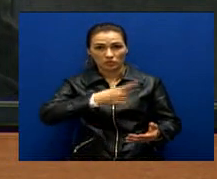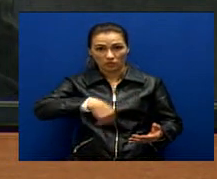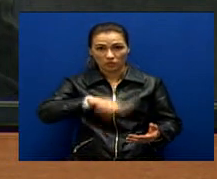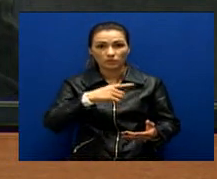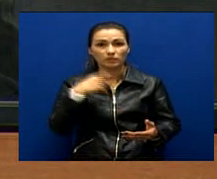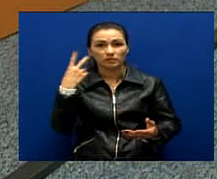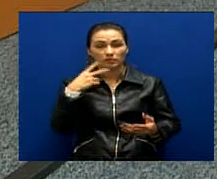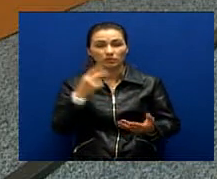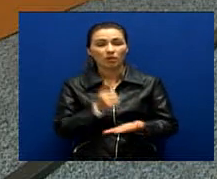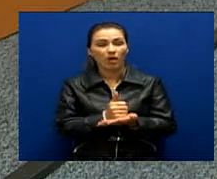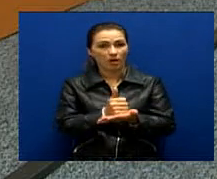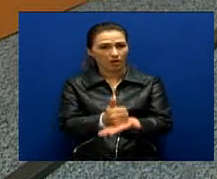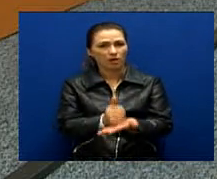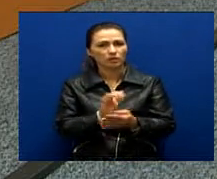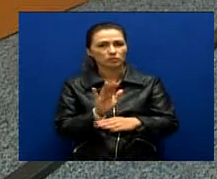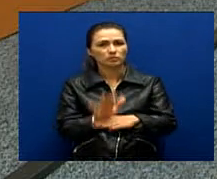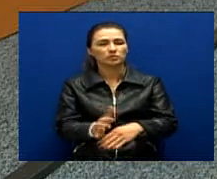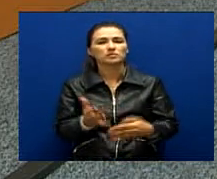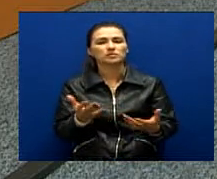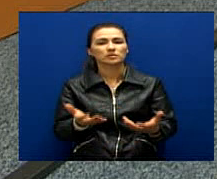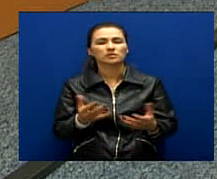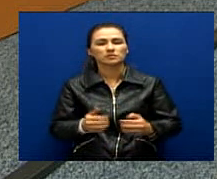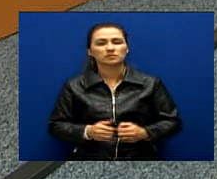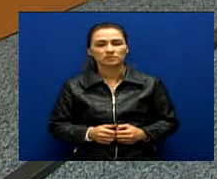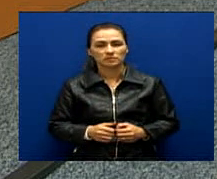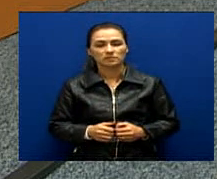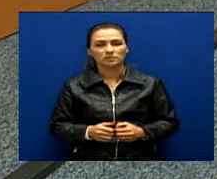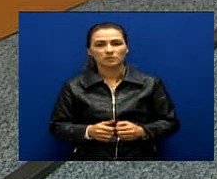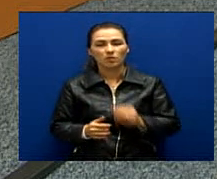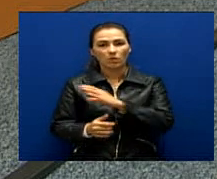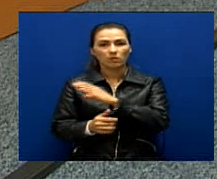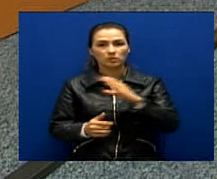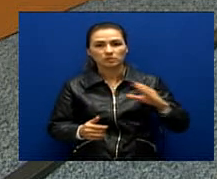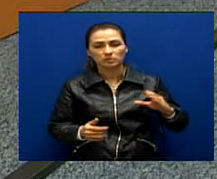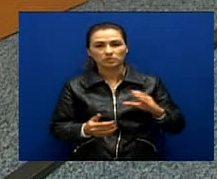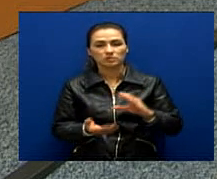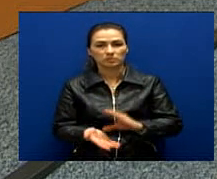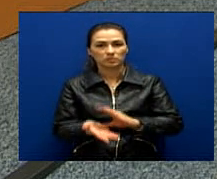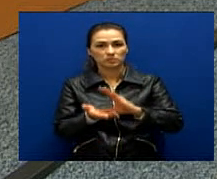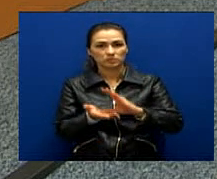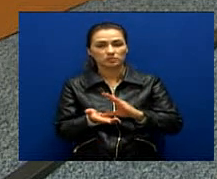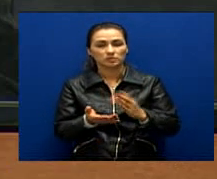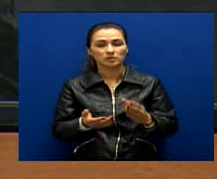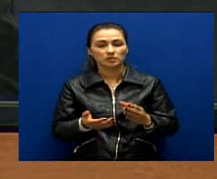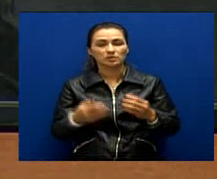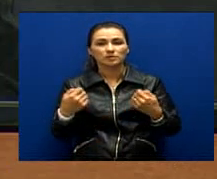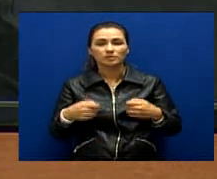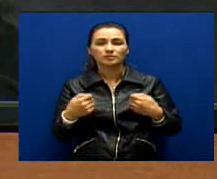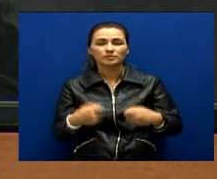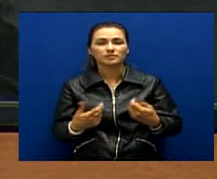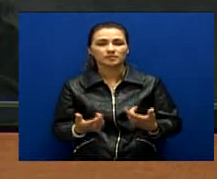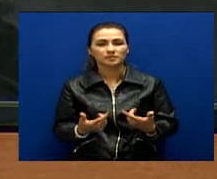seja realmente o coordenador nele seja representante o presidente do co do conselho mental seja